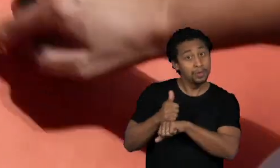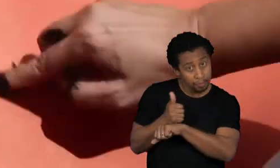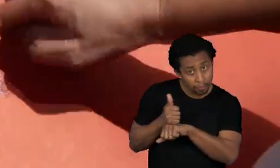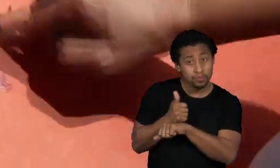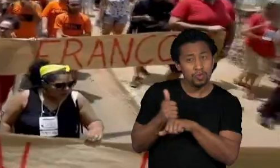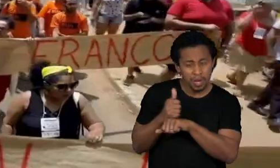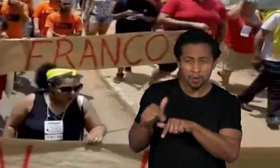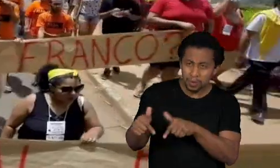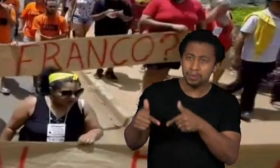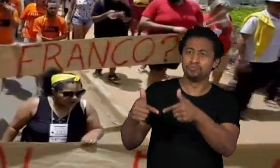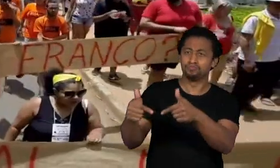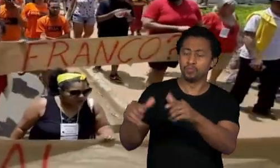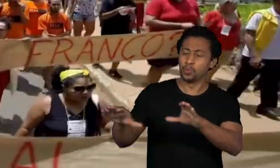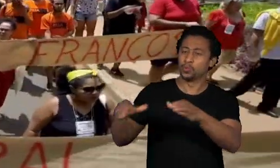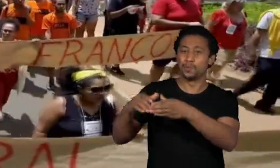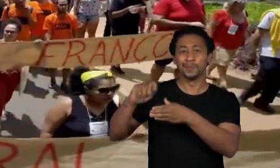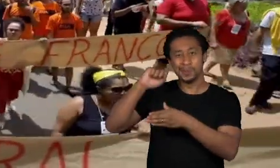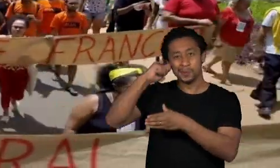B.